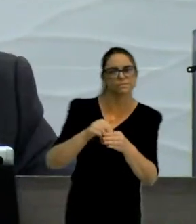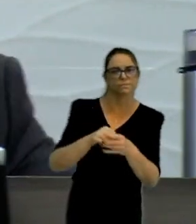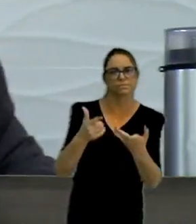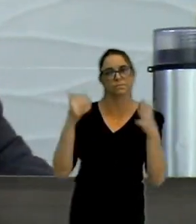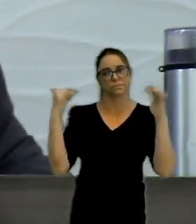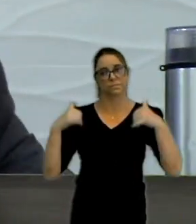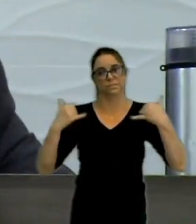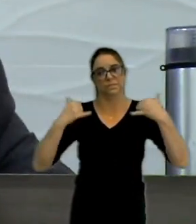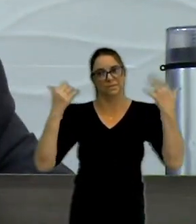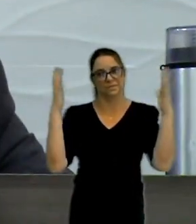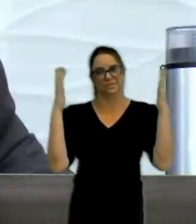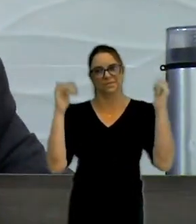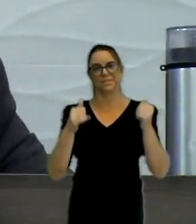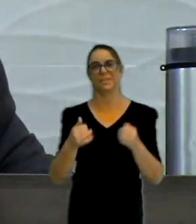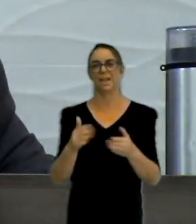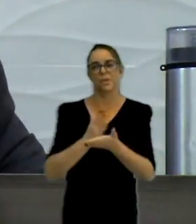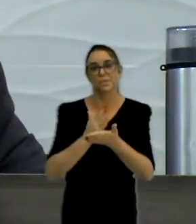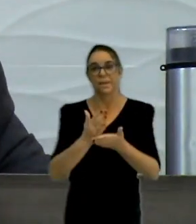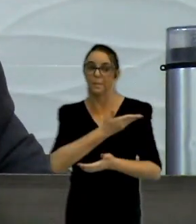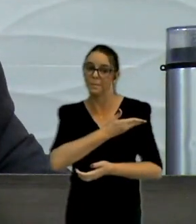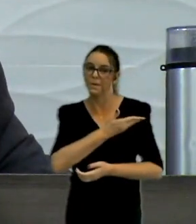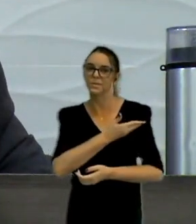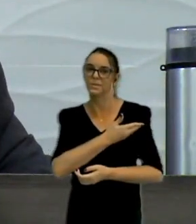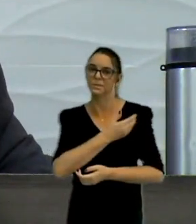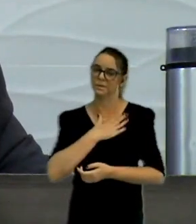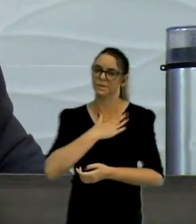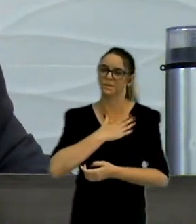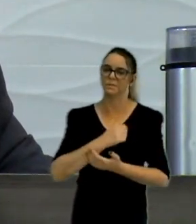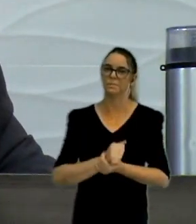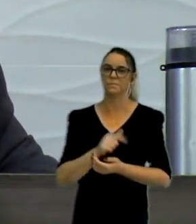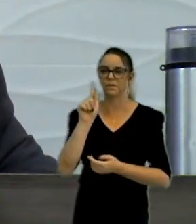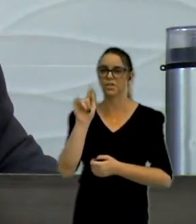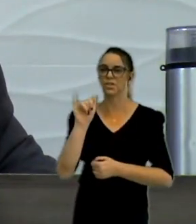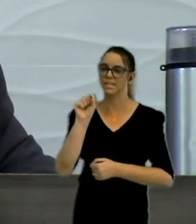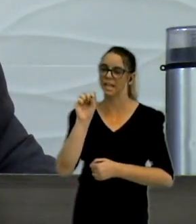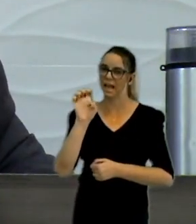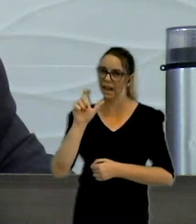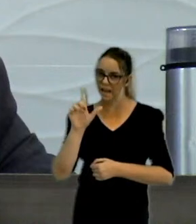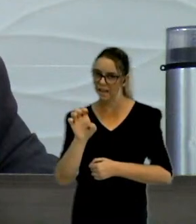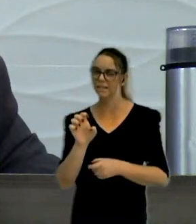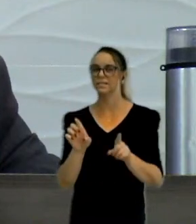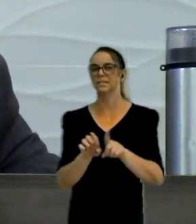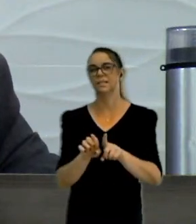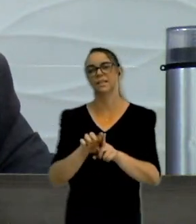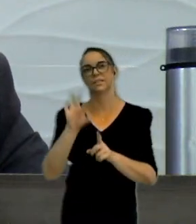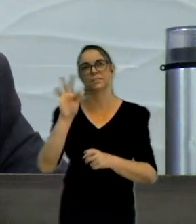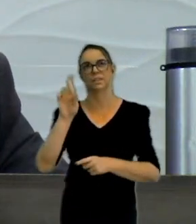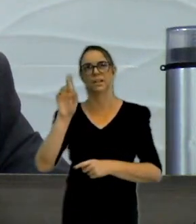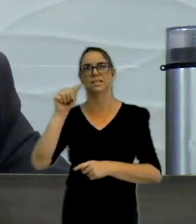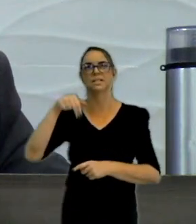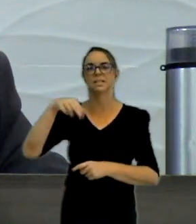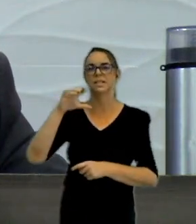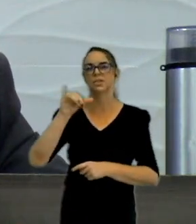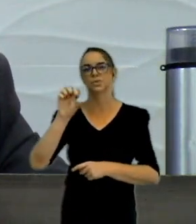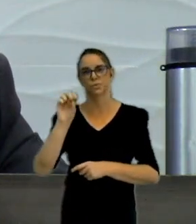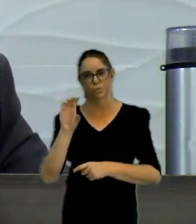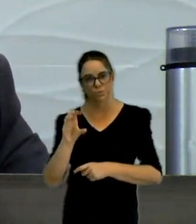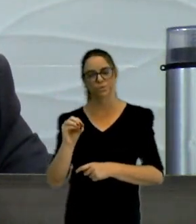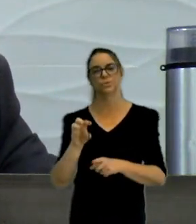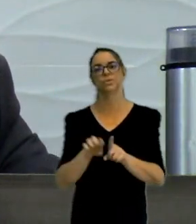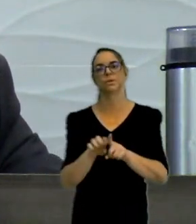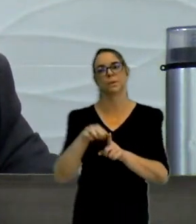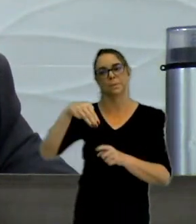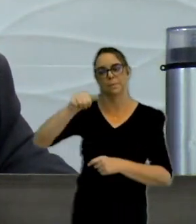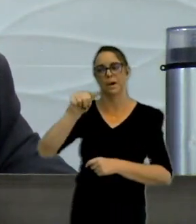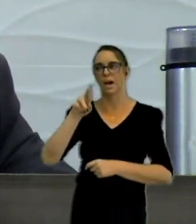amigos. Colocar aqui para Gisele Barbosa, Francisco Andrade, Marcos